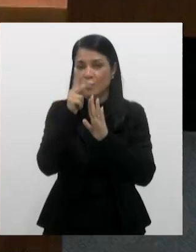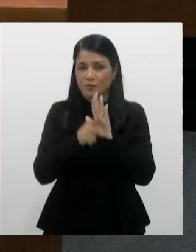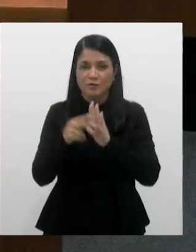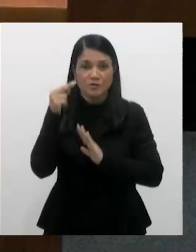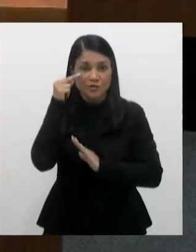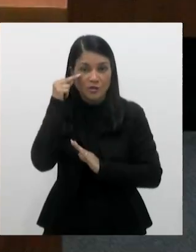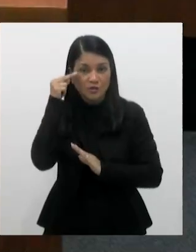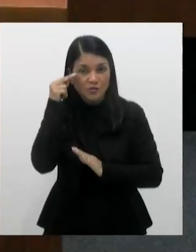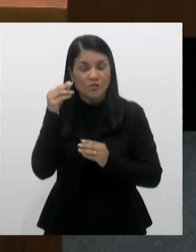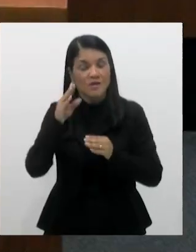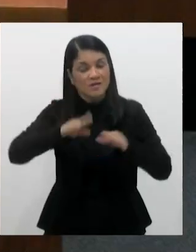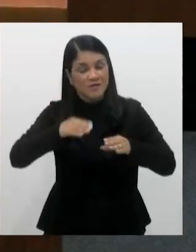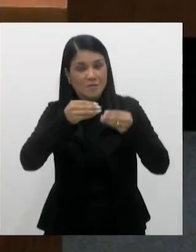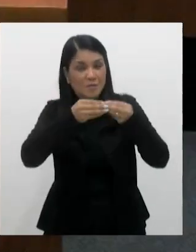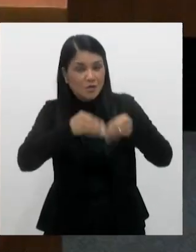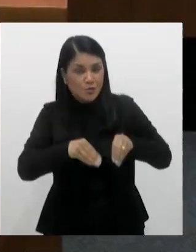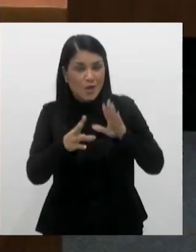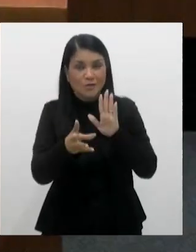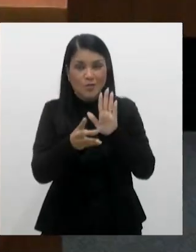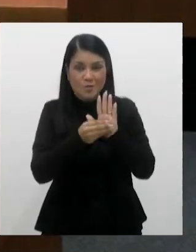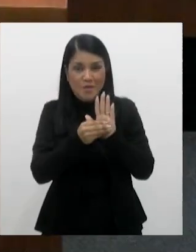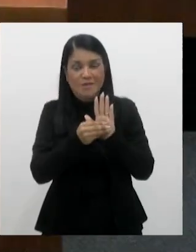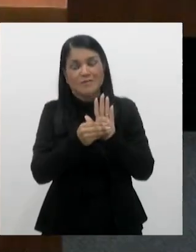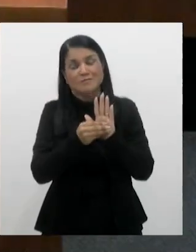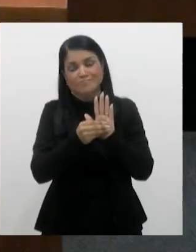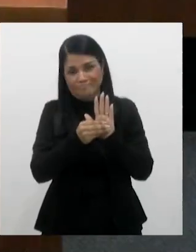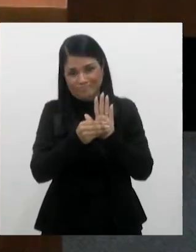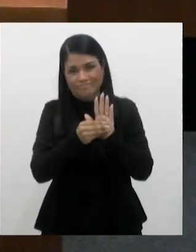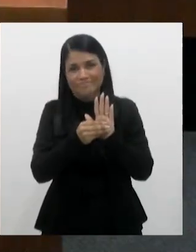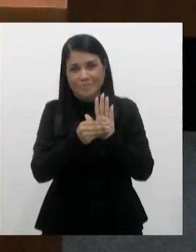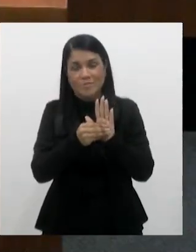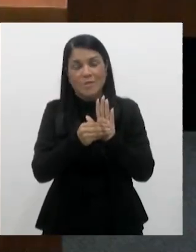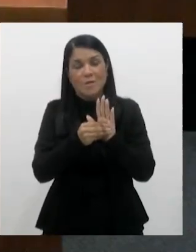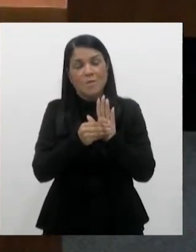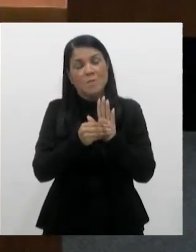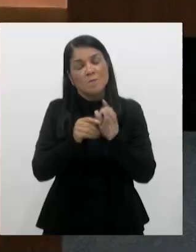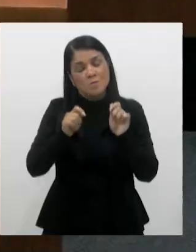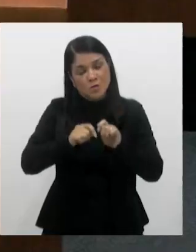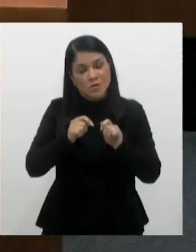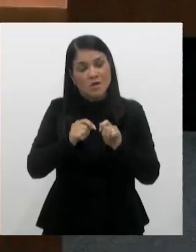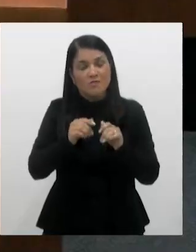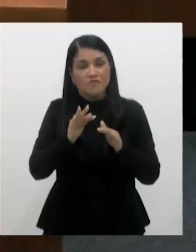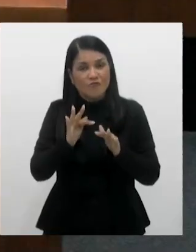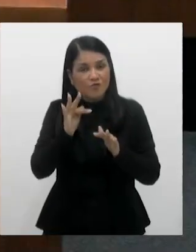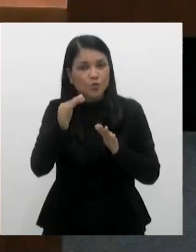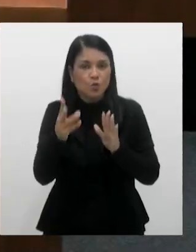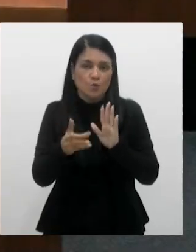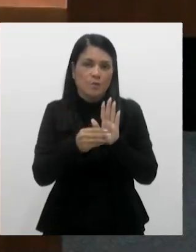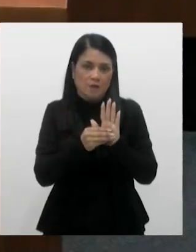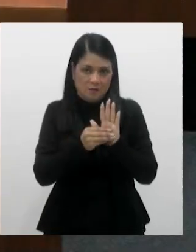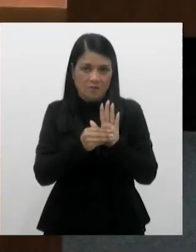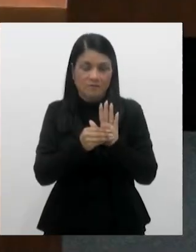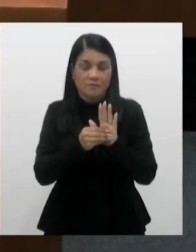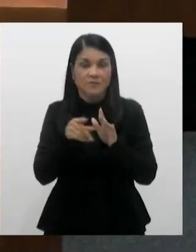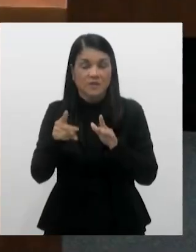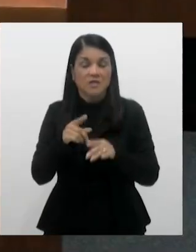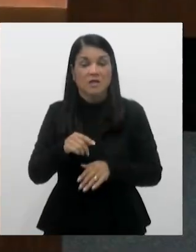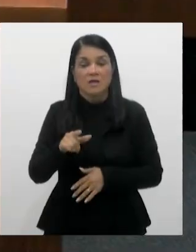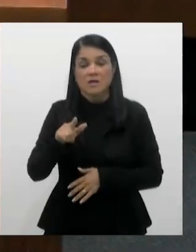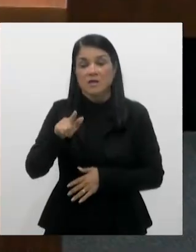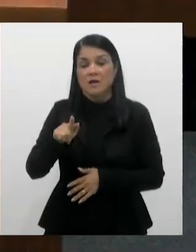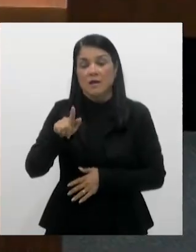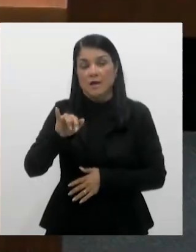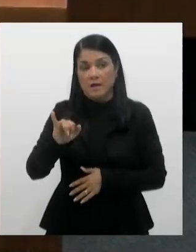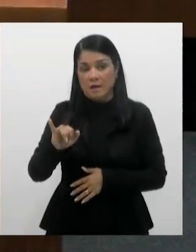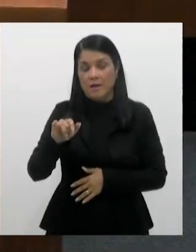são prejudicados por uma emenda que poderia ter sido colocada um pouco mais para frente. Então, falar de LPI é uma questão muito séria para